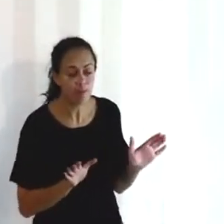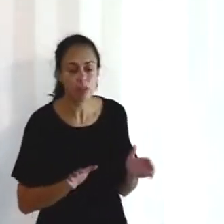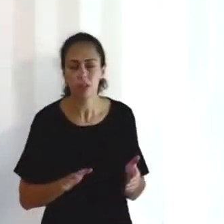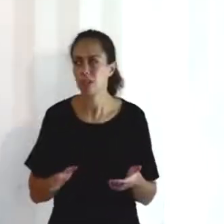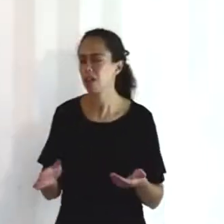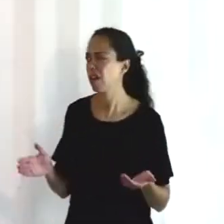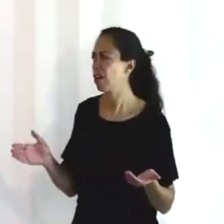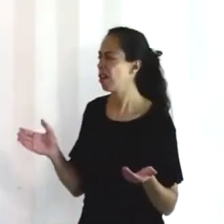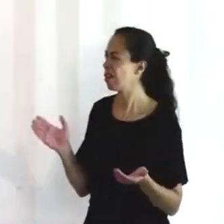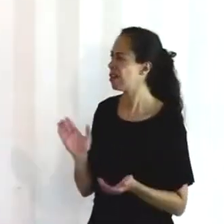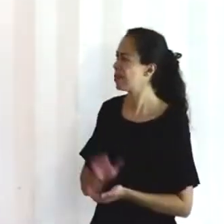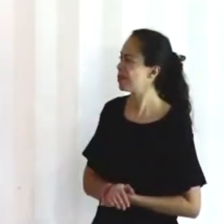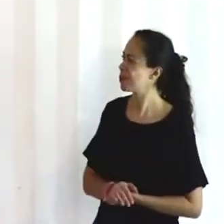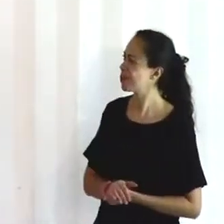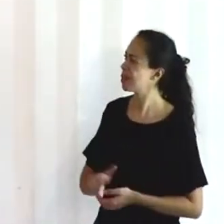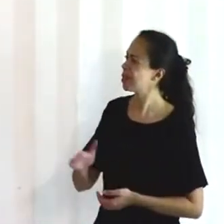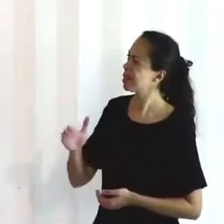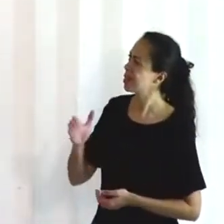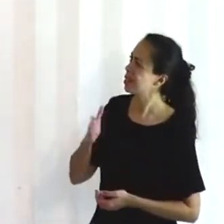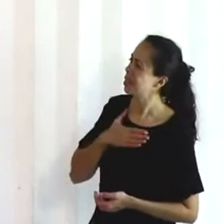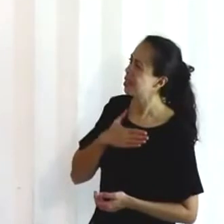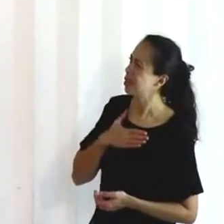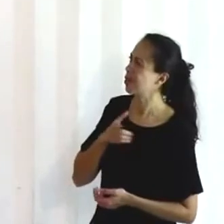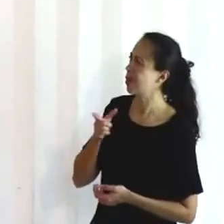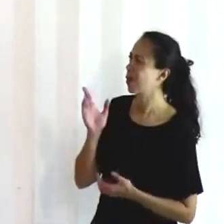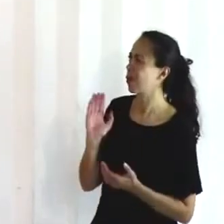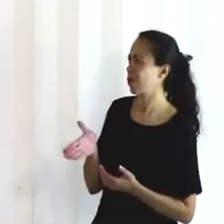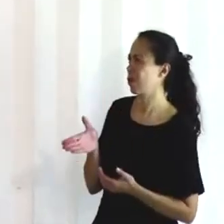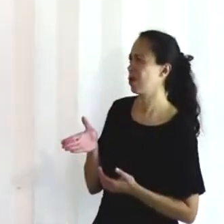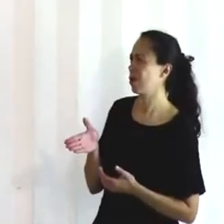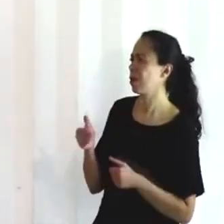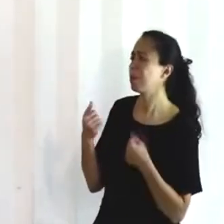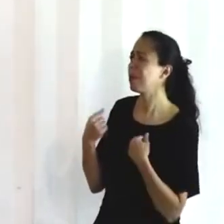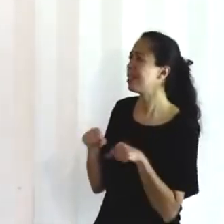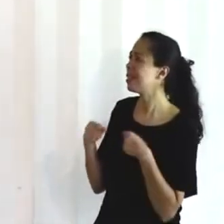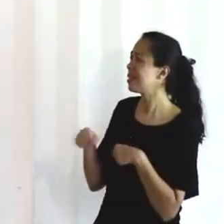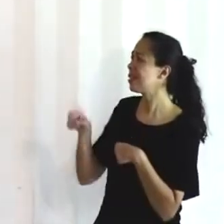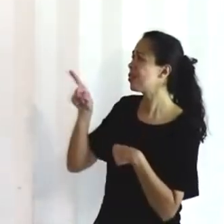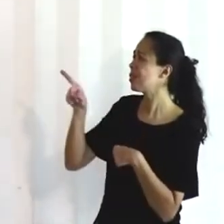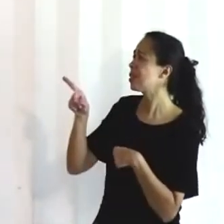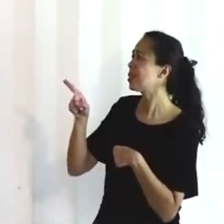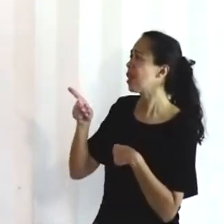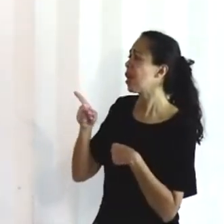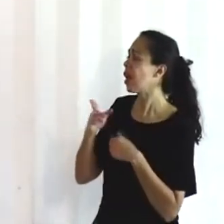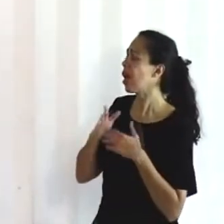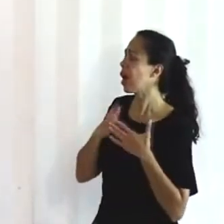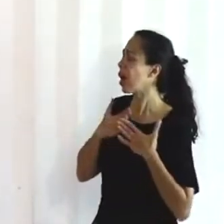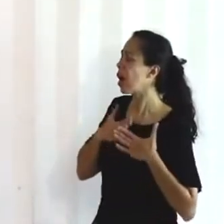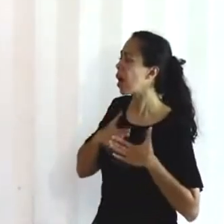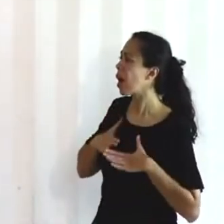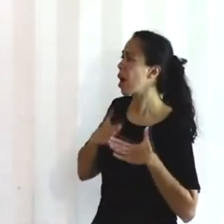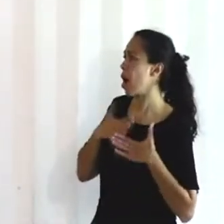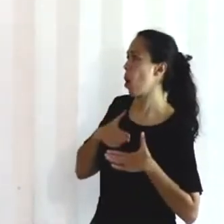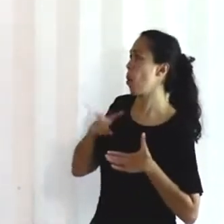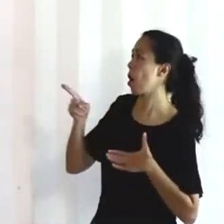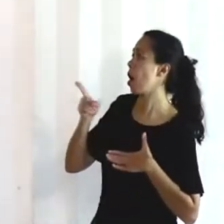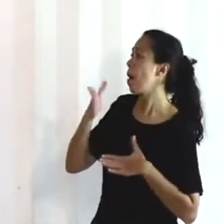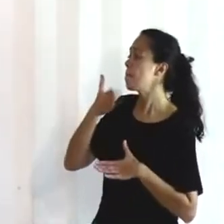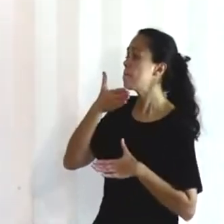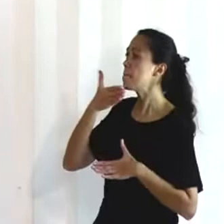agora. Preciso que o melhor de ti apareça agora. Preciso que a sua compaixão, preciso que a